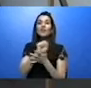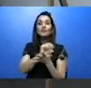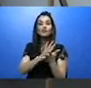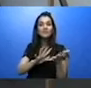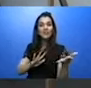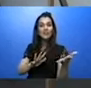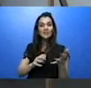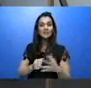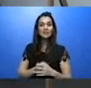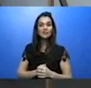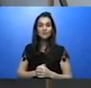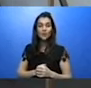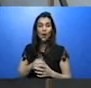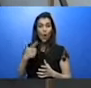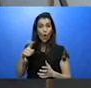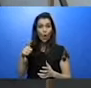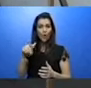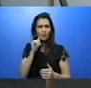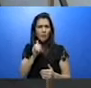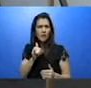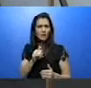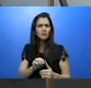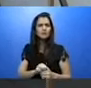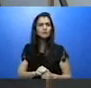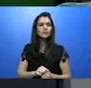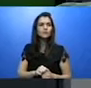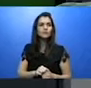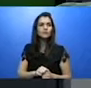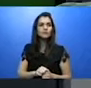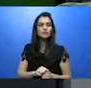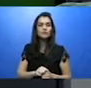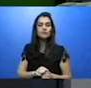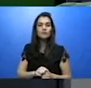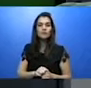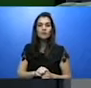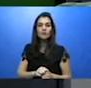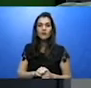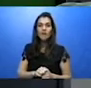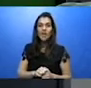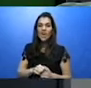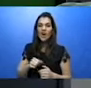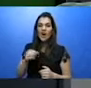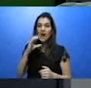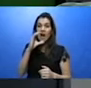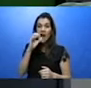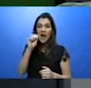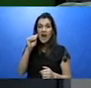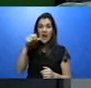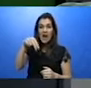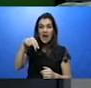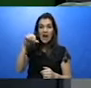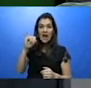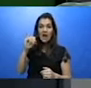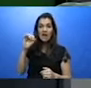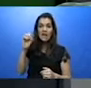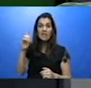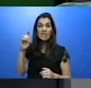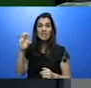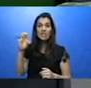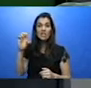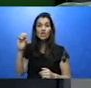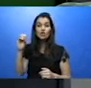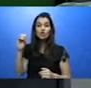atividades. Aí tem mais uma informação aqui, olha. Os canídeos constituem uma família de mamíferos carnívoros, é o que eu falei para vocês, né?